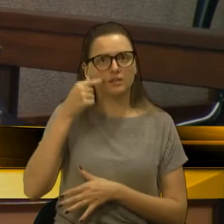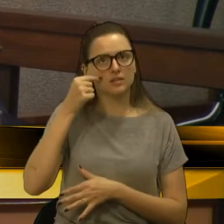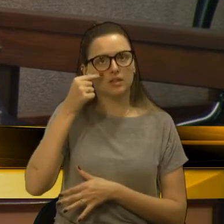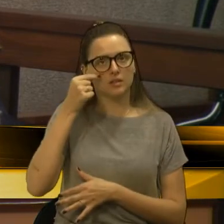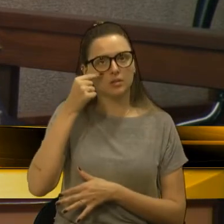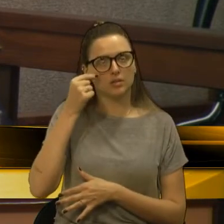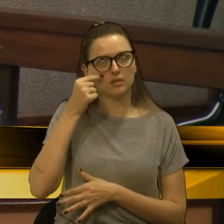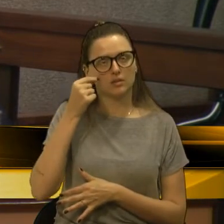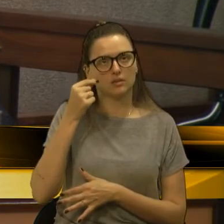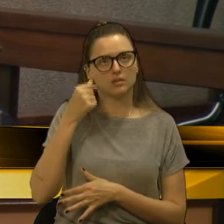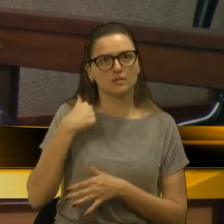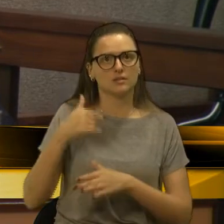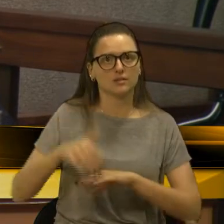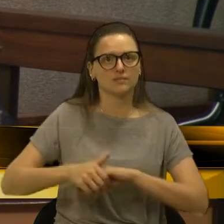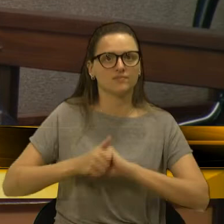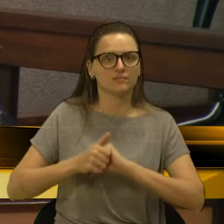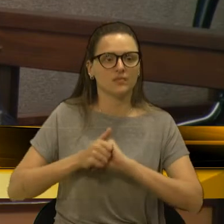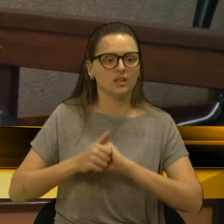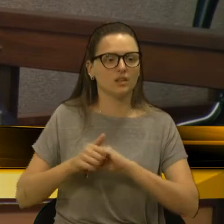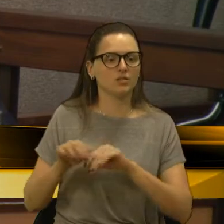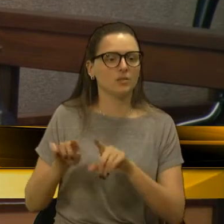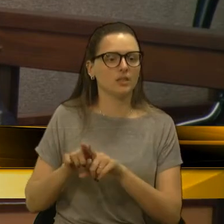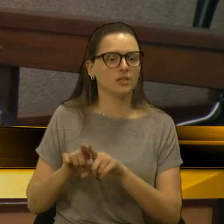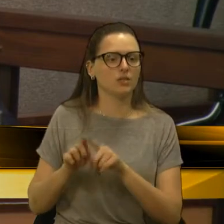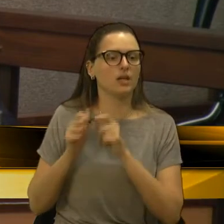eu lhe cumprimento pelo trabalho que foi